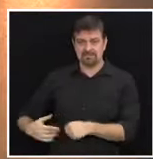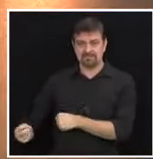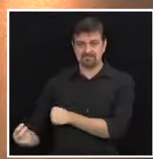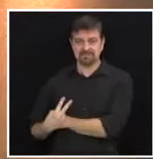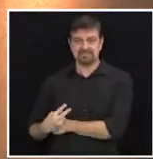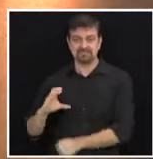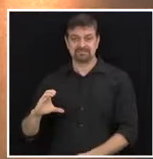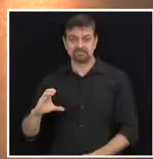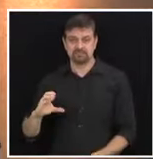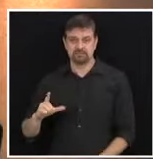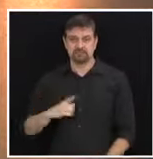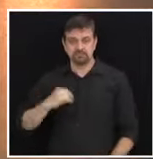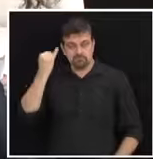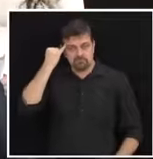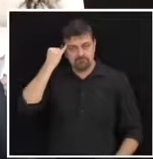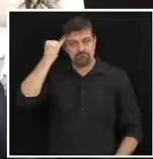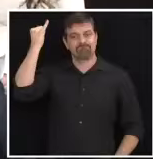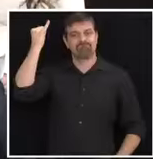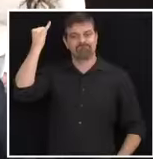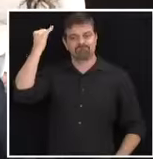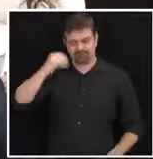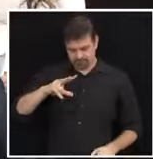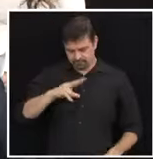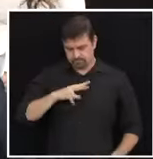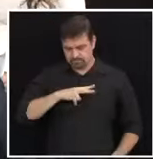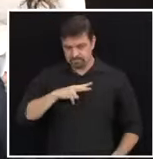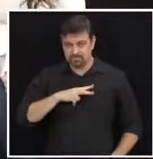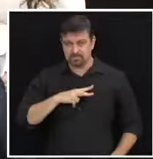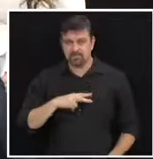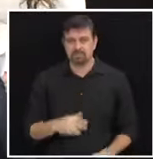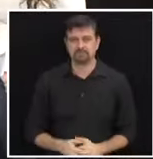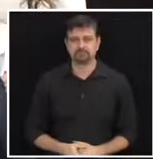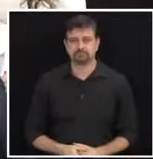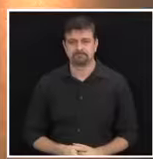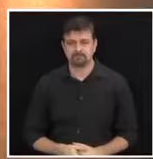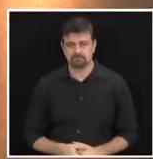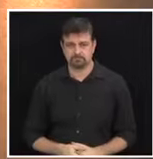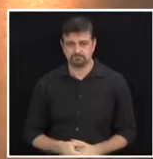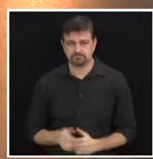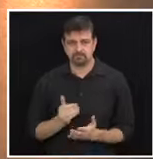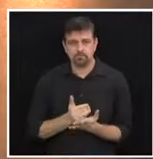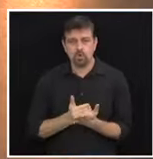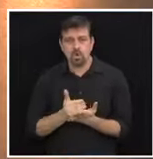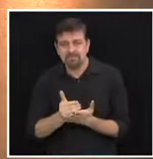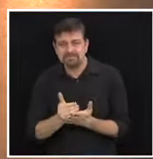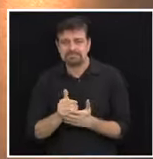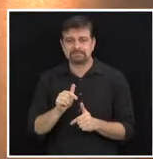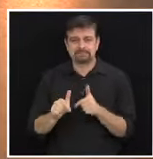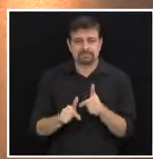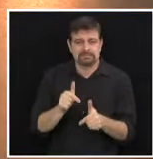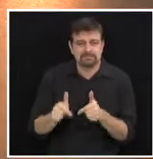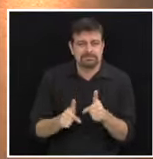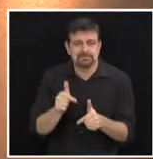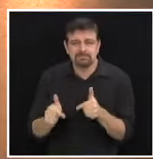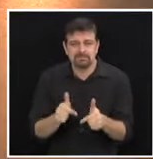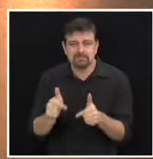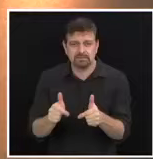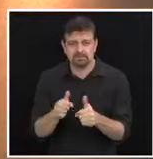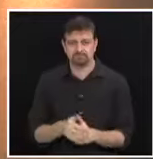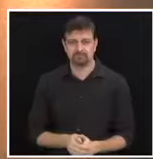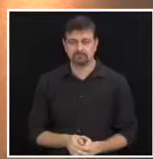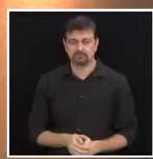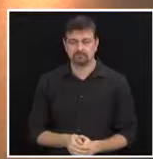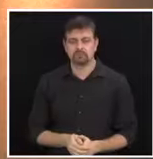ideia minha de começar a trabalhar